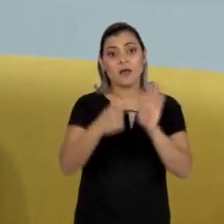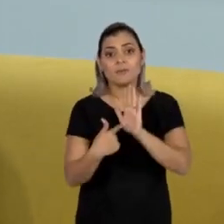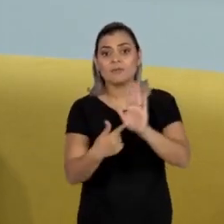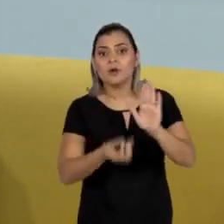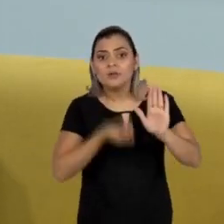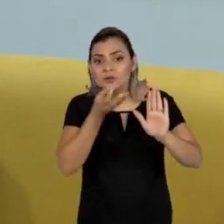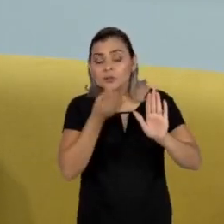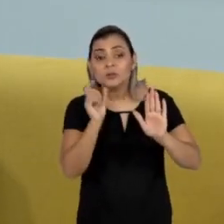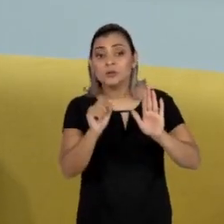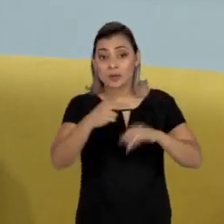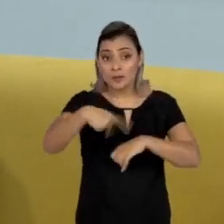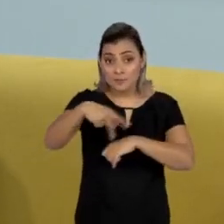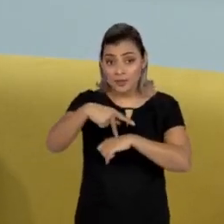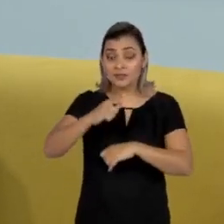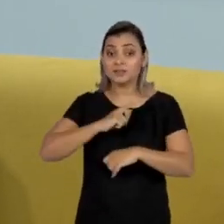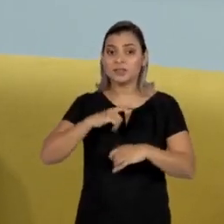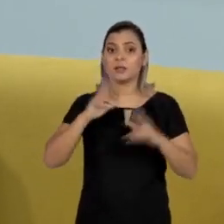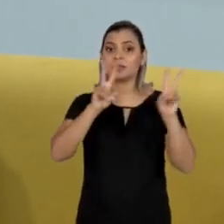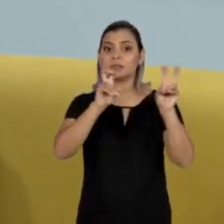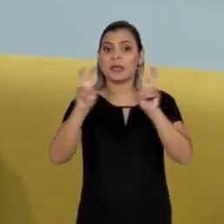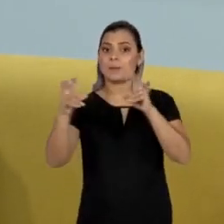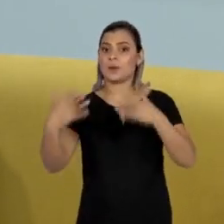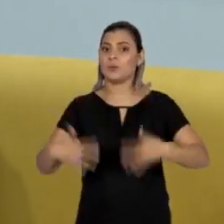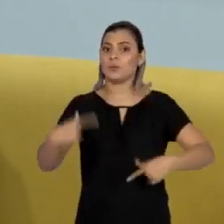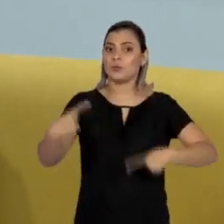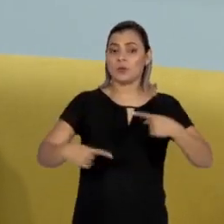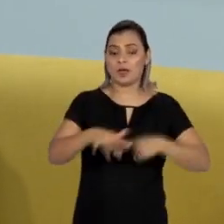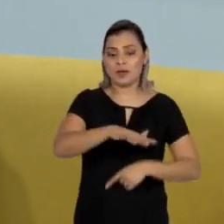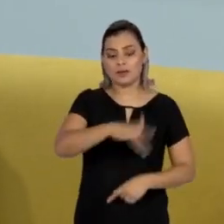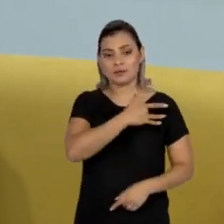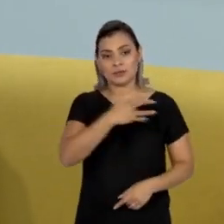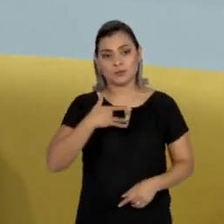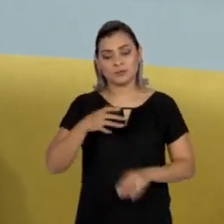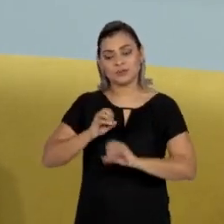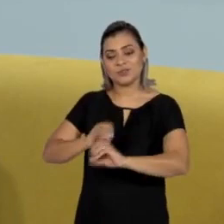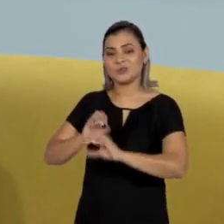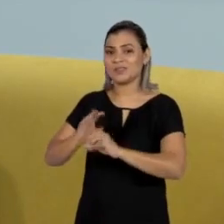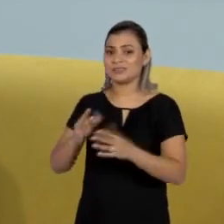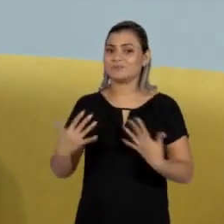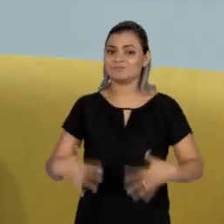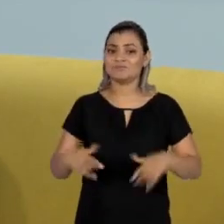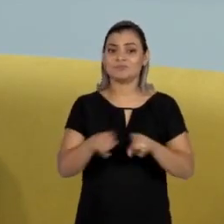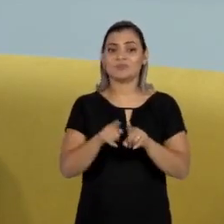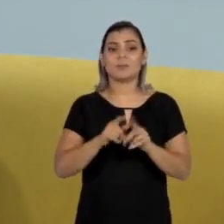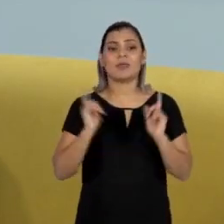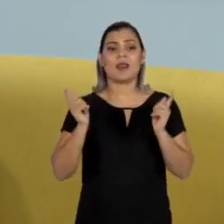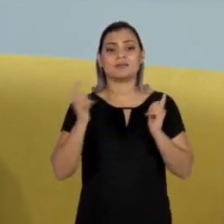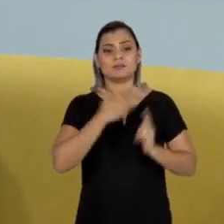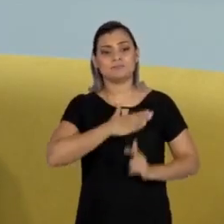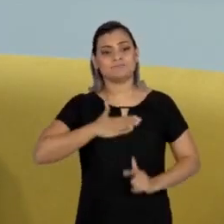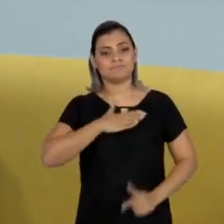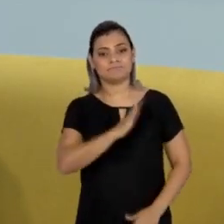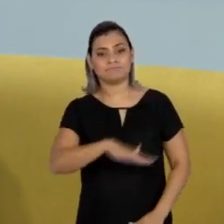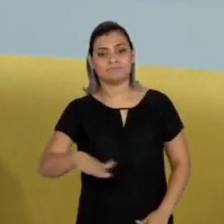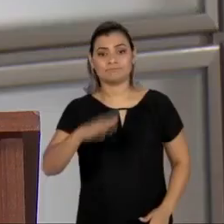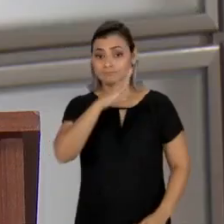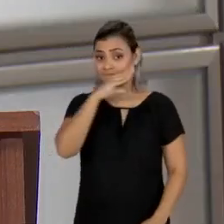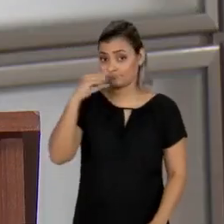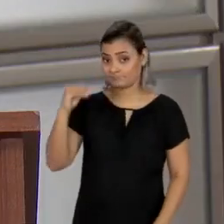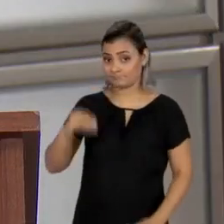mostram que o país ainda tem grandes lacunas nas áreas da saúde, educação e bem-estar das crianças e dos